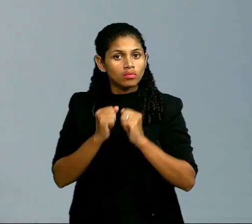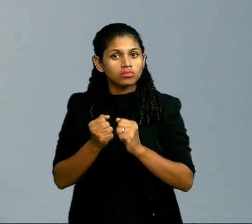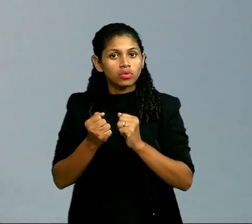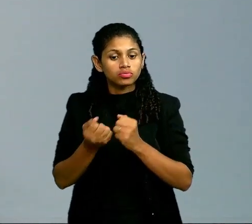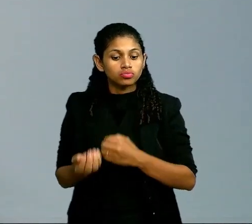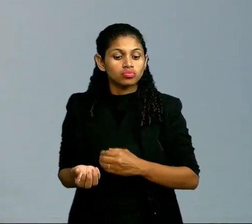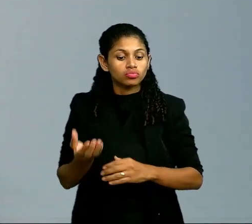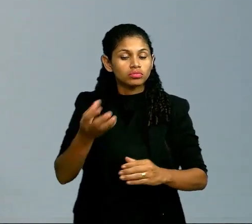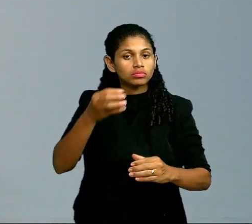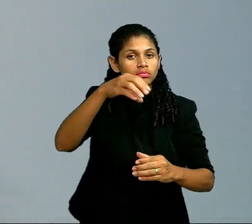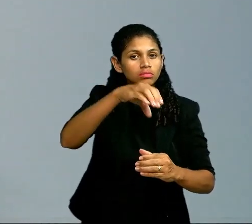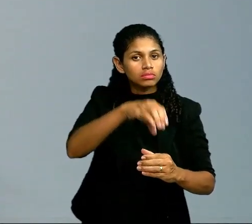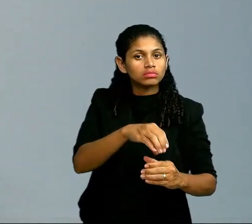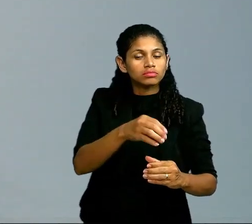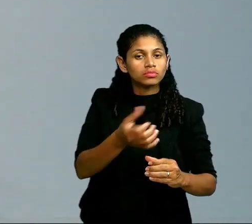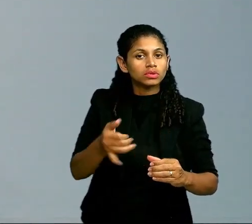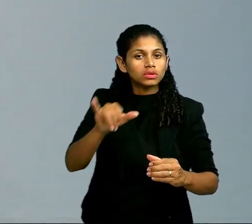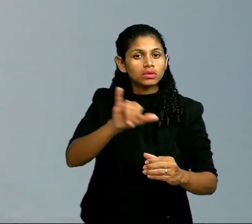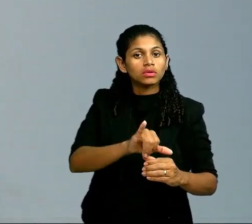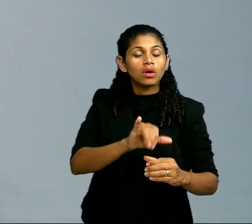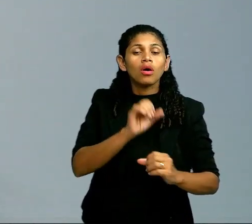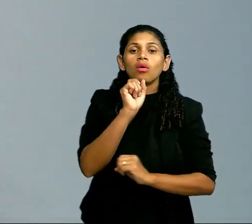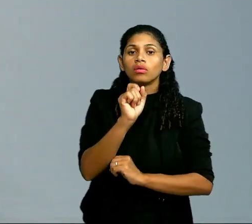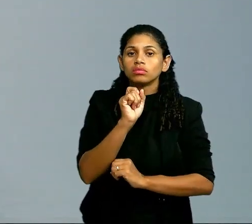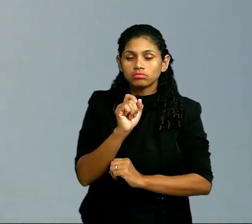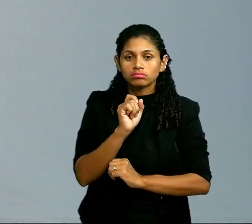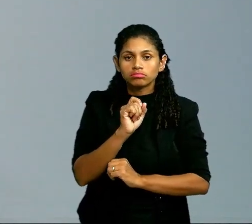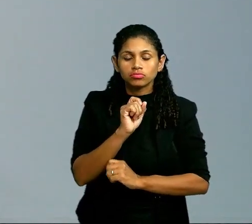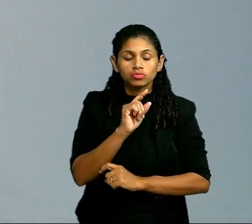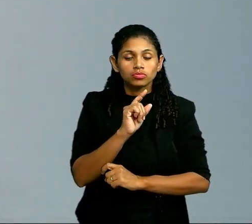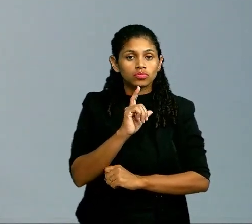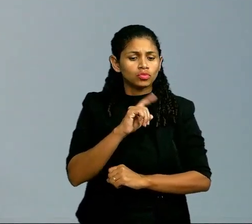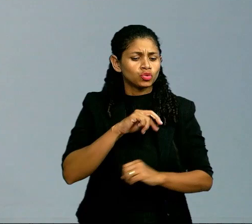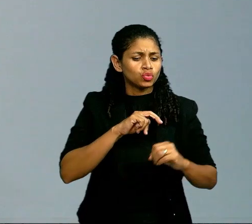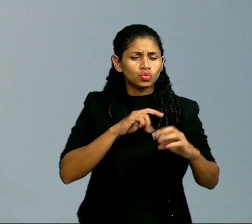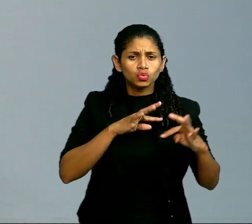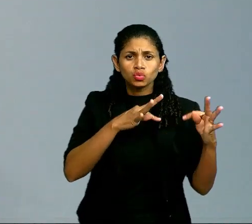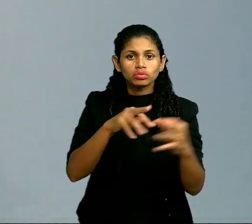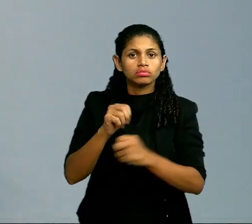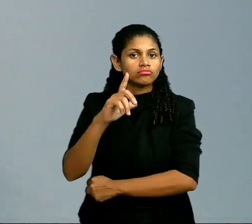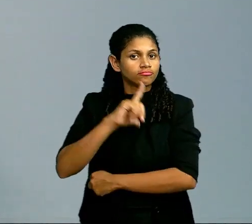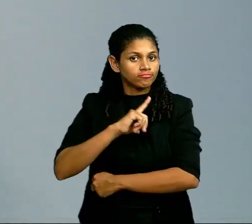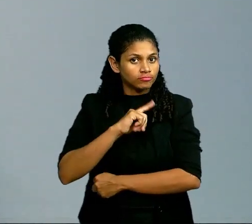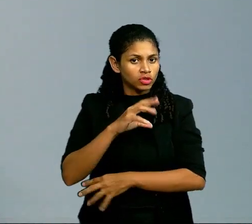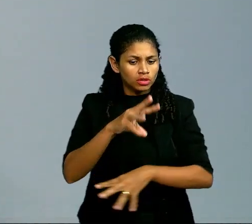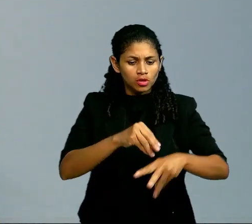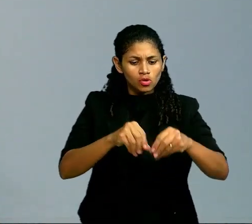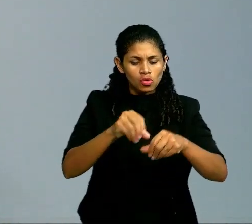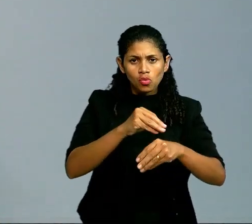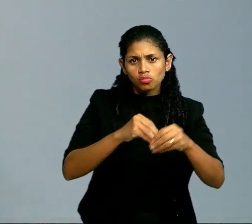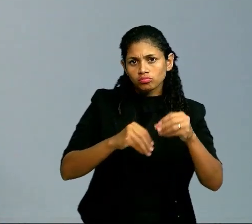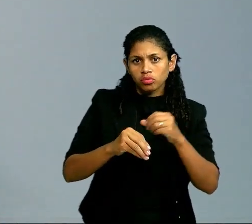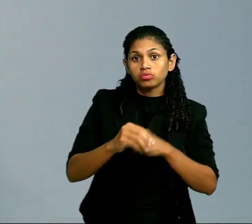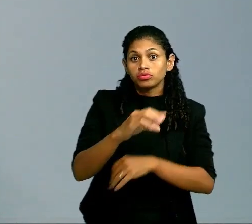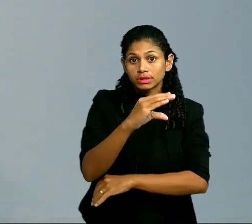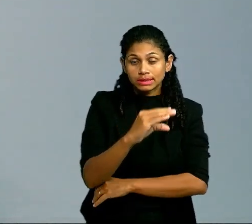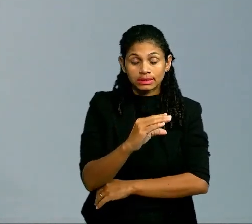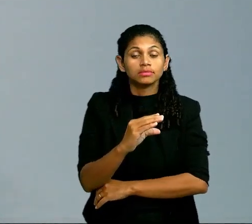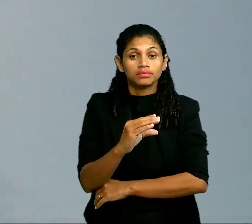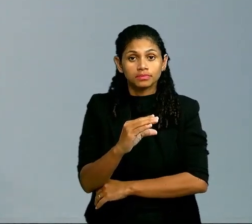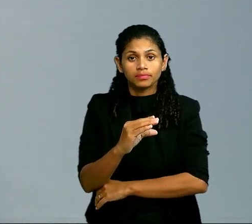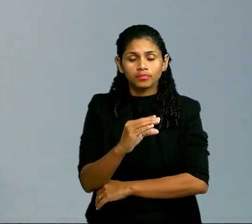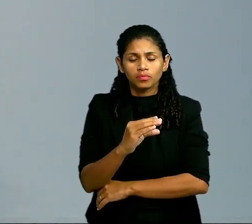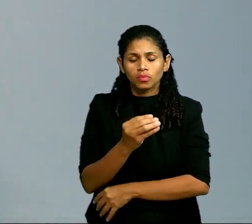lixeira todos os compostos que apresentam átomos de carbono em sua estrutura, como por exemplo, plásticos. Então eu poderia adicionar